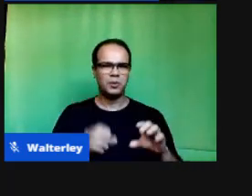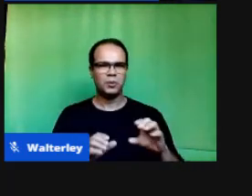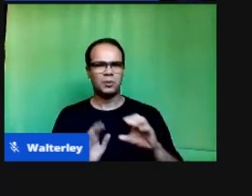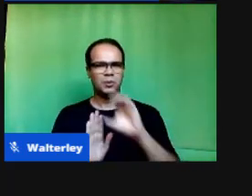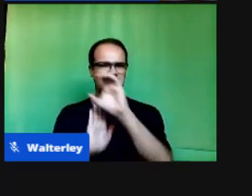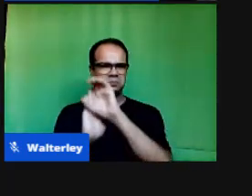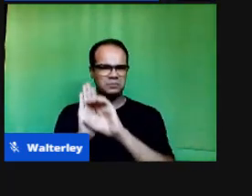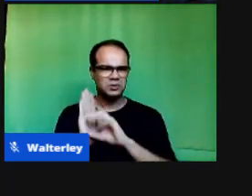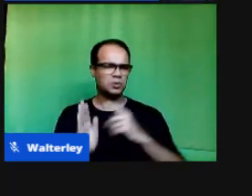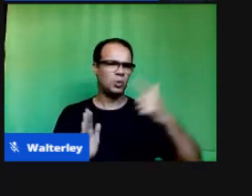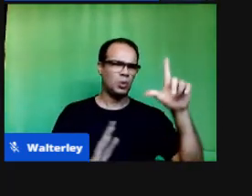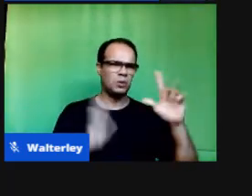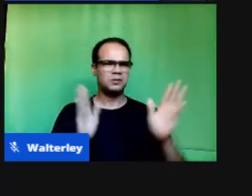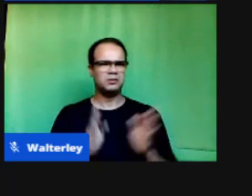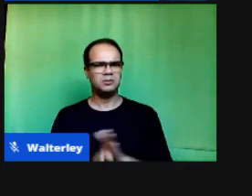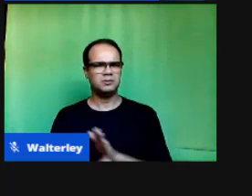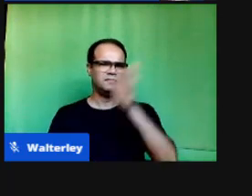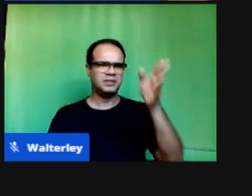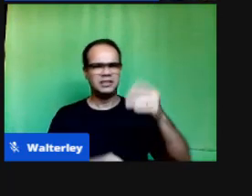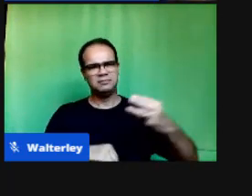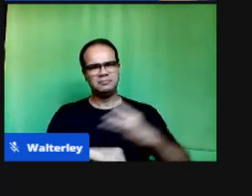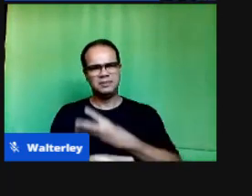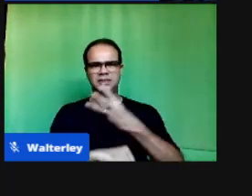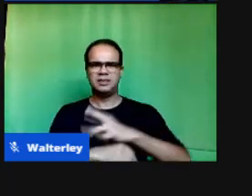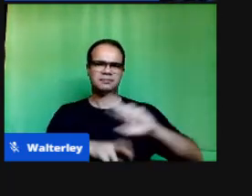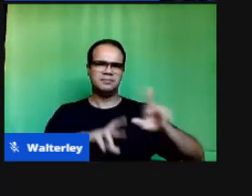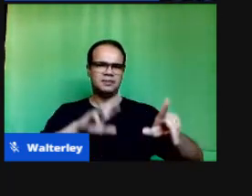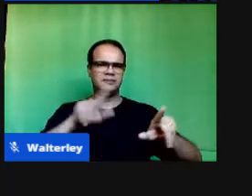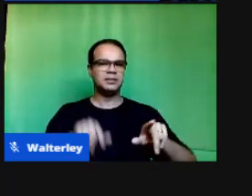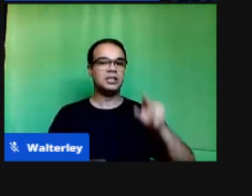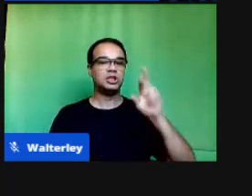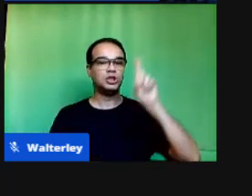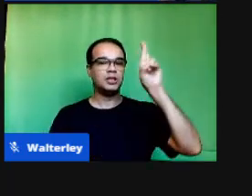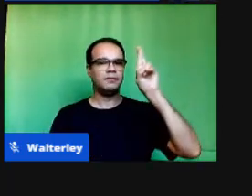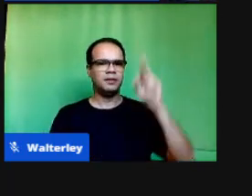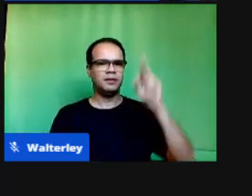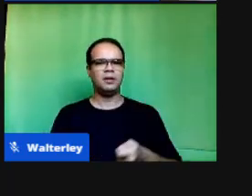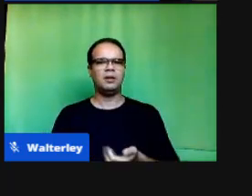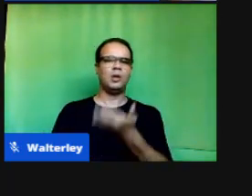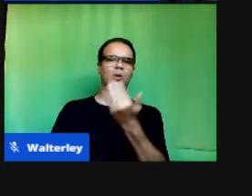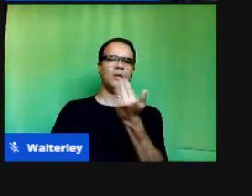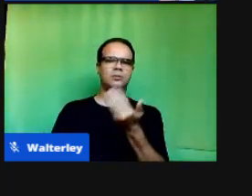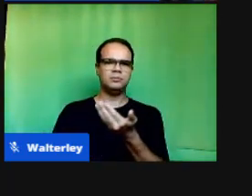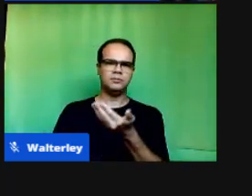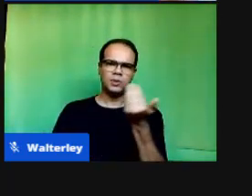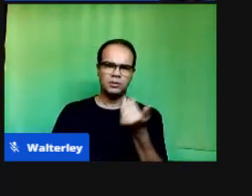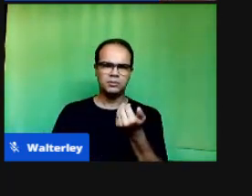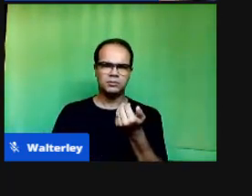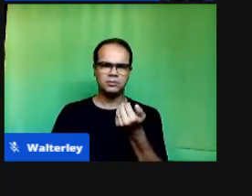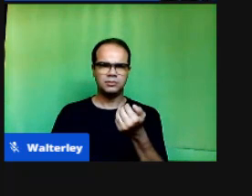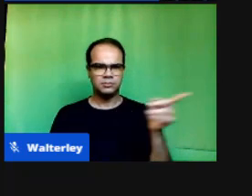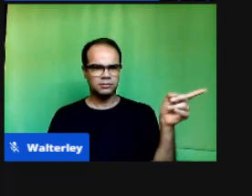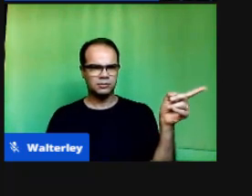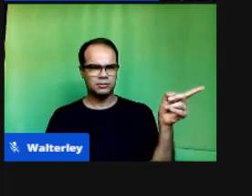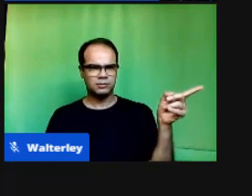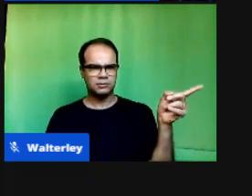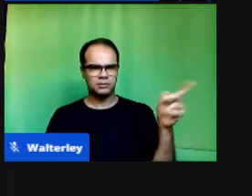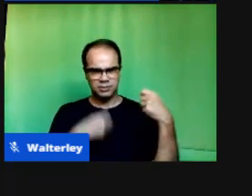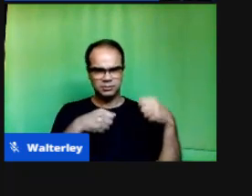e manda material no portal, enfim. E aí o seu chefe fica te cobrando o tempo todo. Seu chefe precisa te cobrar se você já sabe